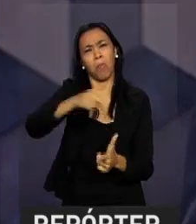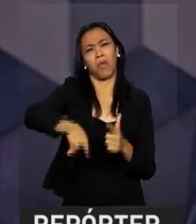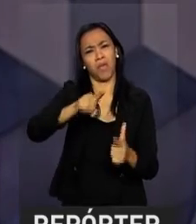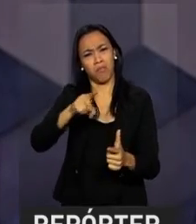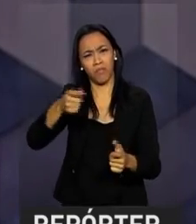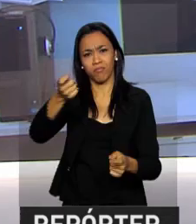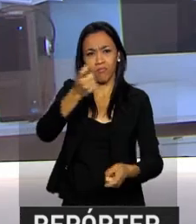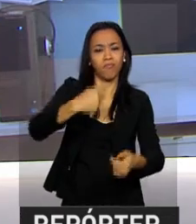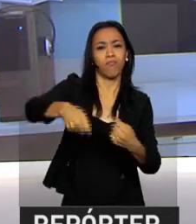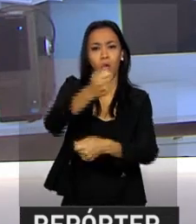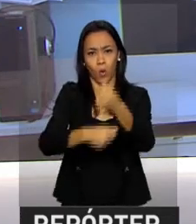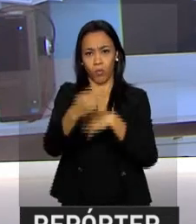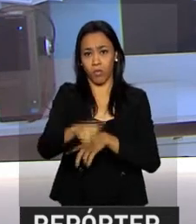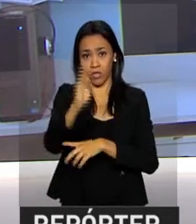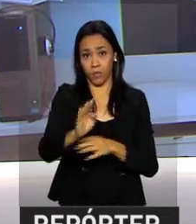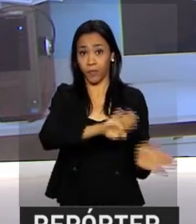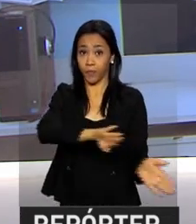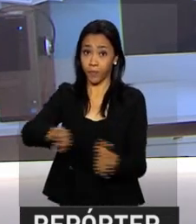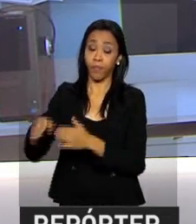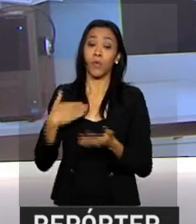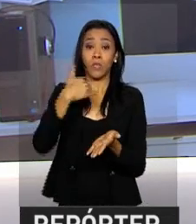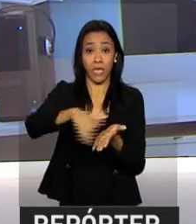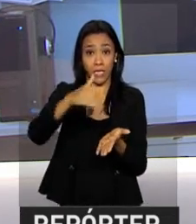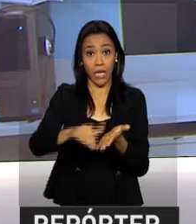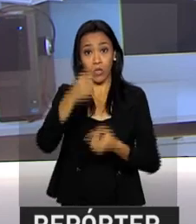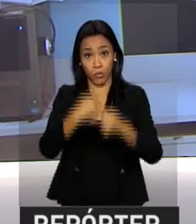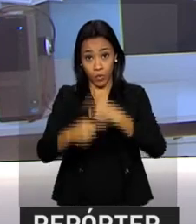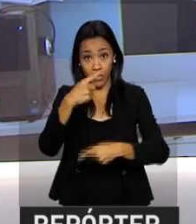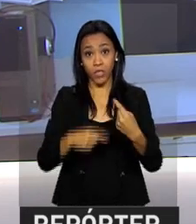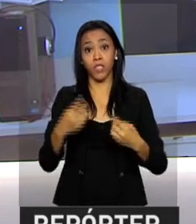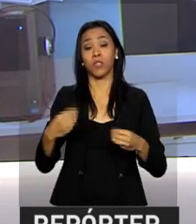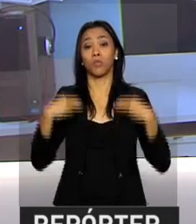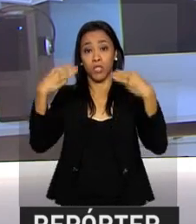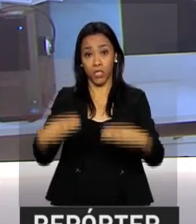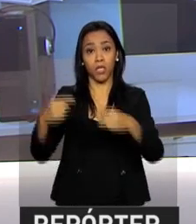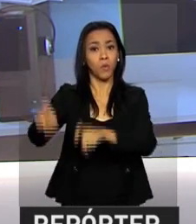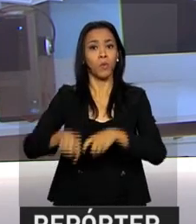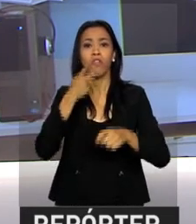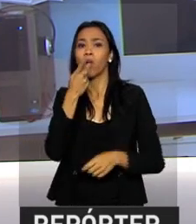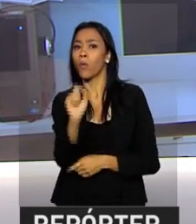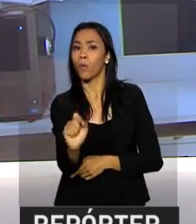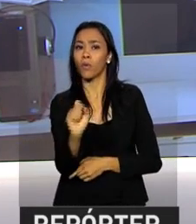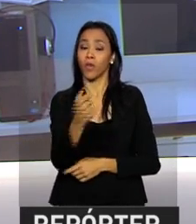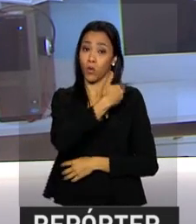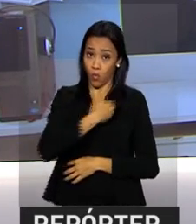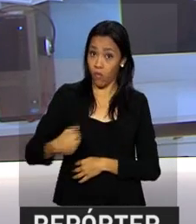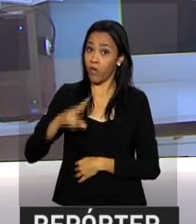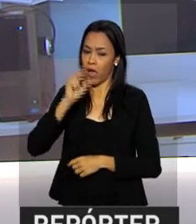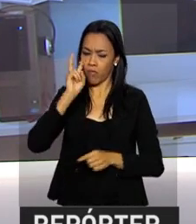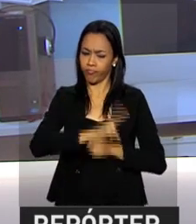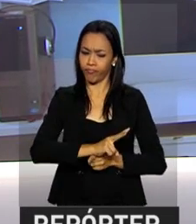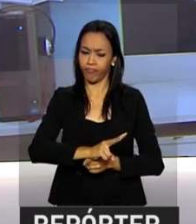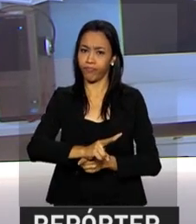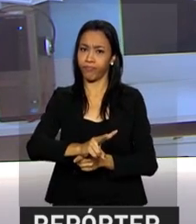economia brasileira. O secretário de Política Agrícola do Ministério da Agricultura afirmou que o governo vai acompanhar a execução do